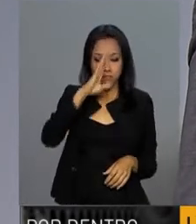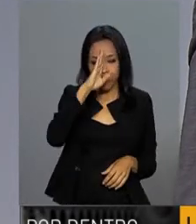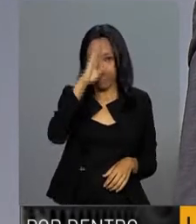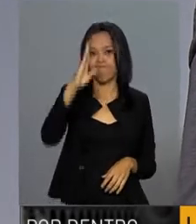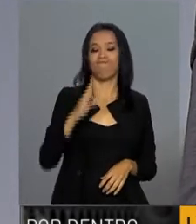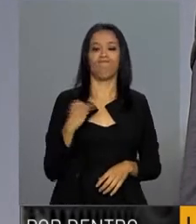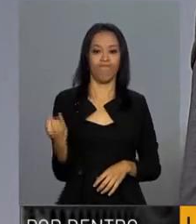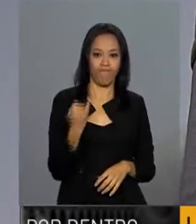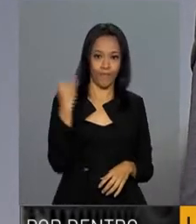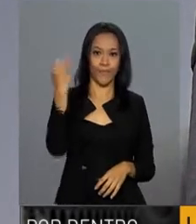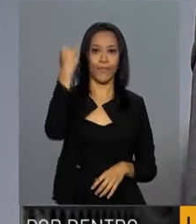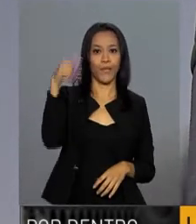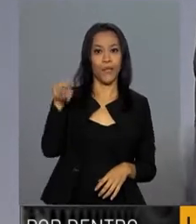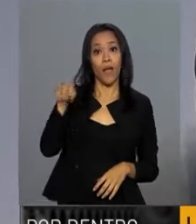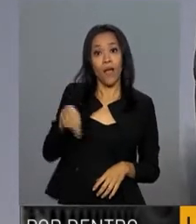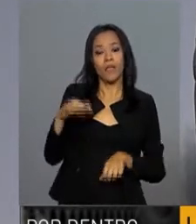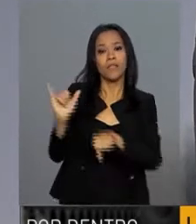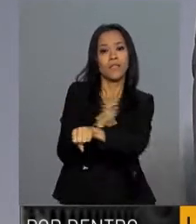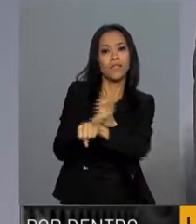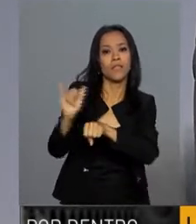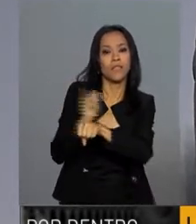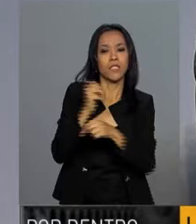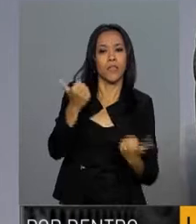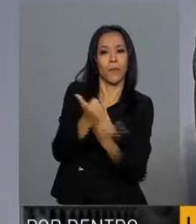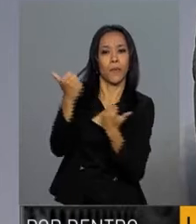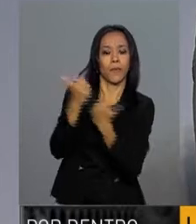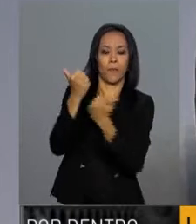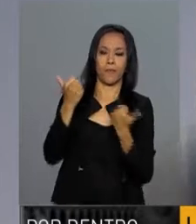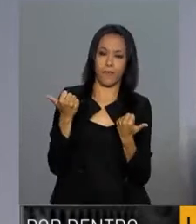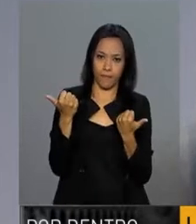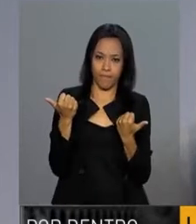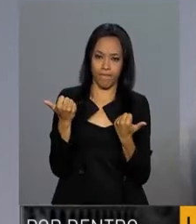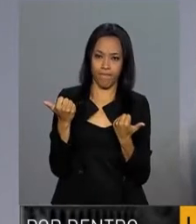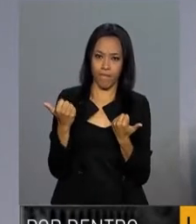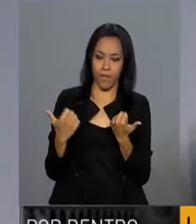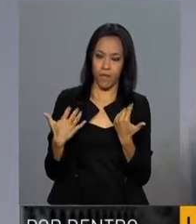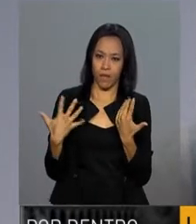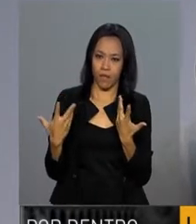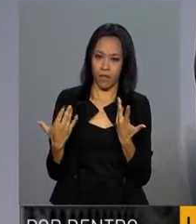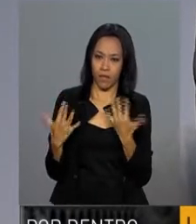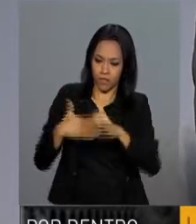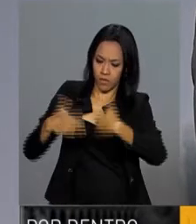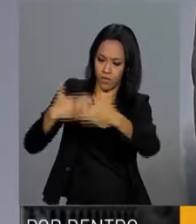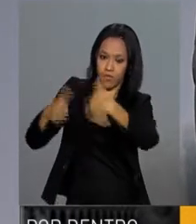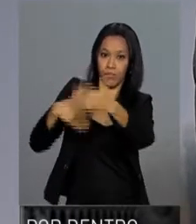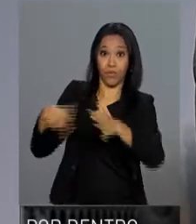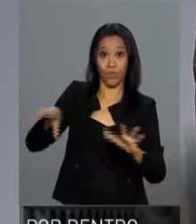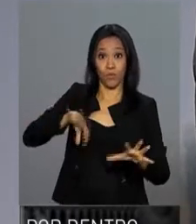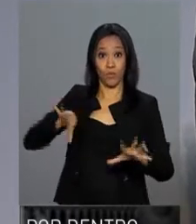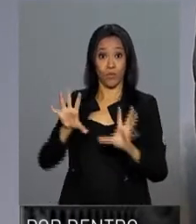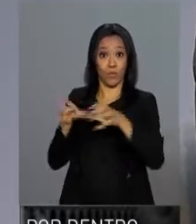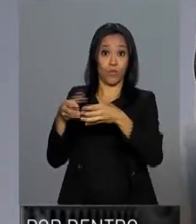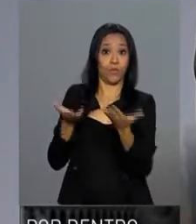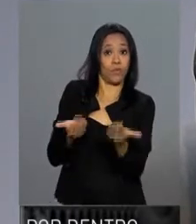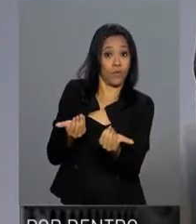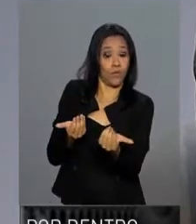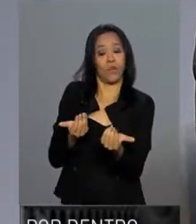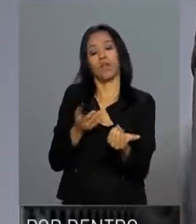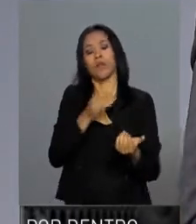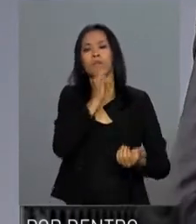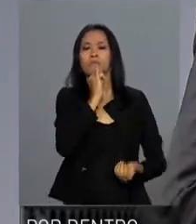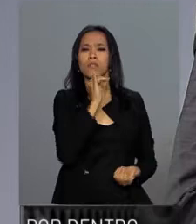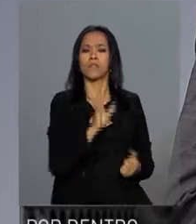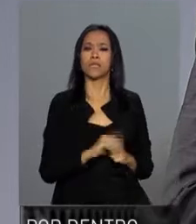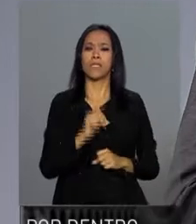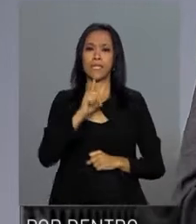com uma ferramenta de apoio ao desenvolvimento é da nossa juventude nós temos por exemplo